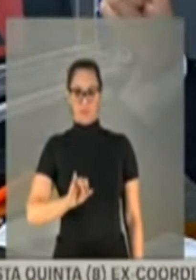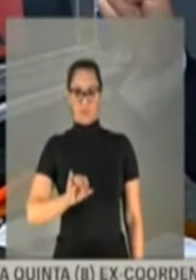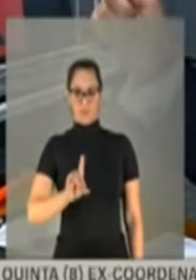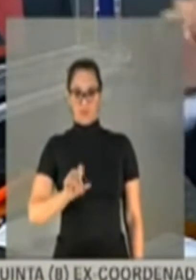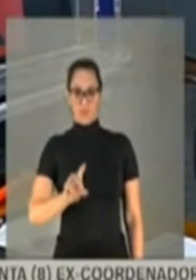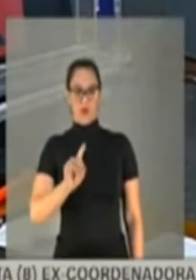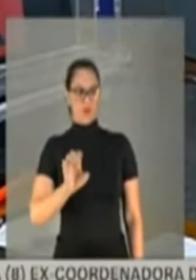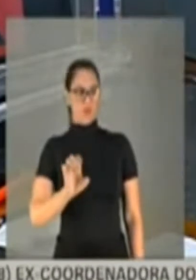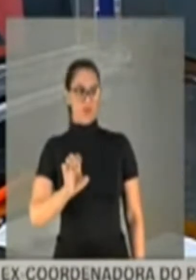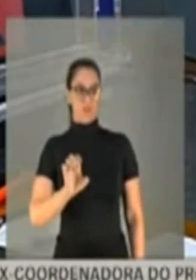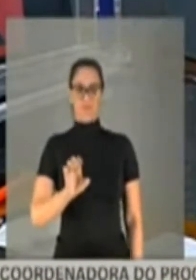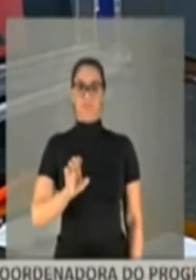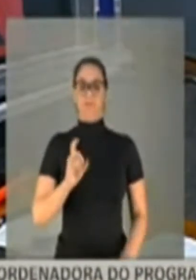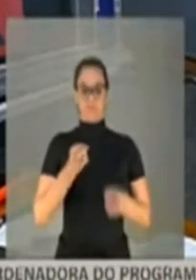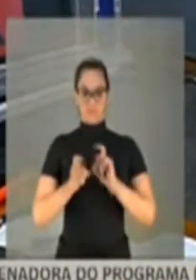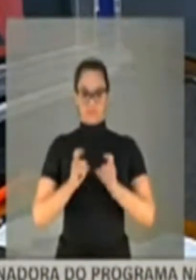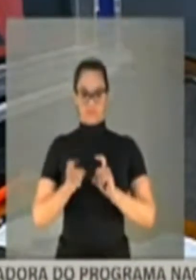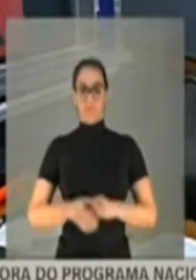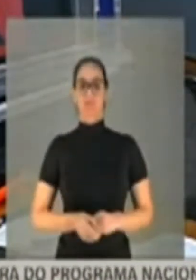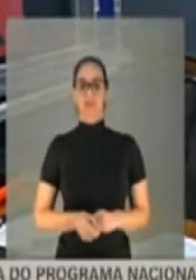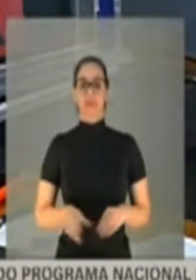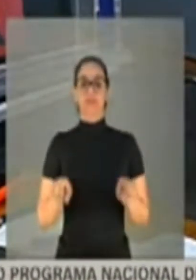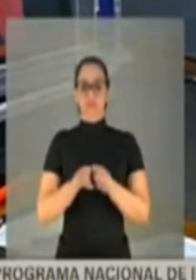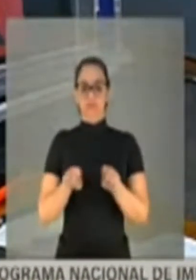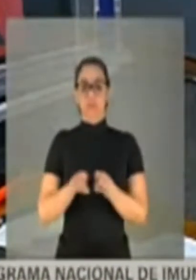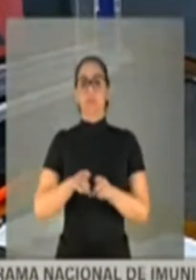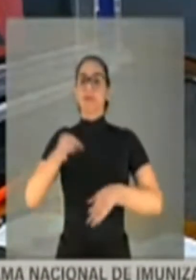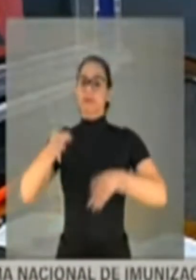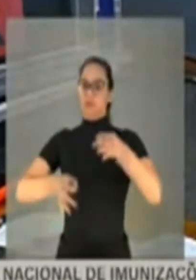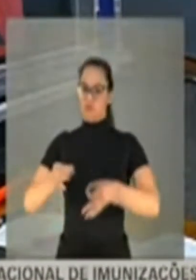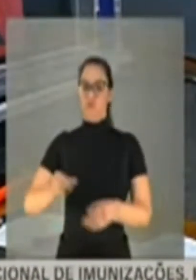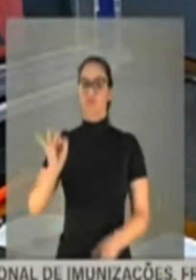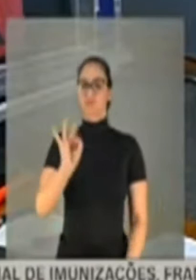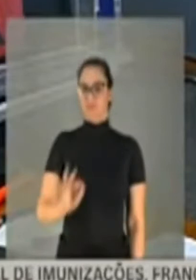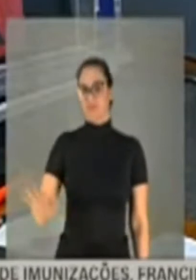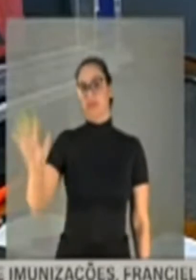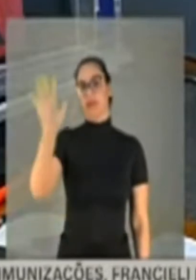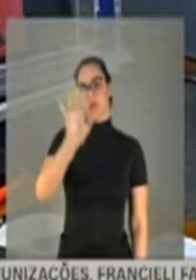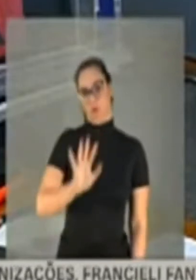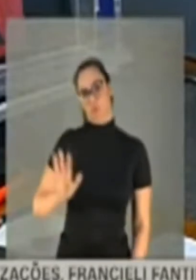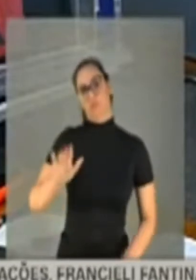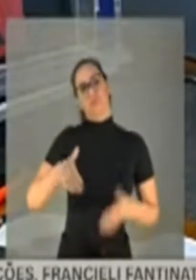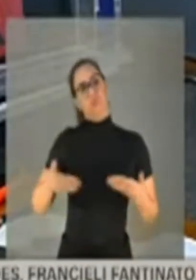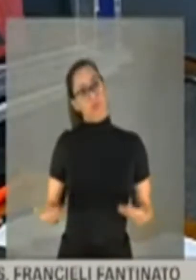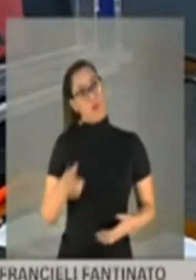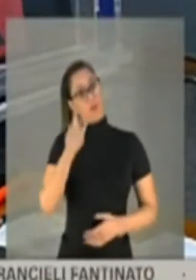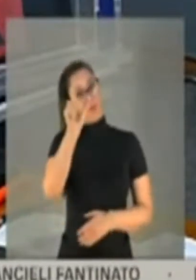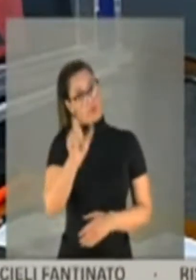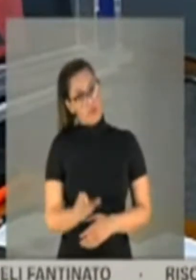no Tribunal de Contas da União, quanto na Justiça Federal. Então, Vossa